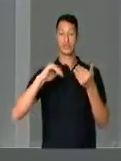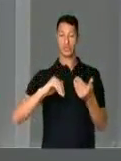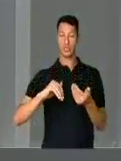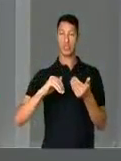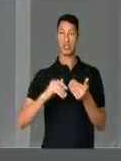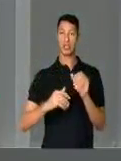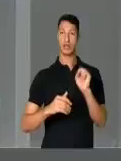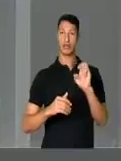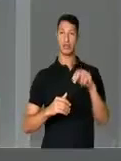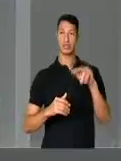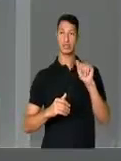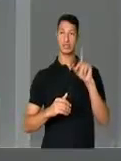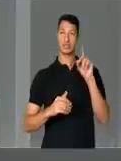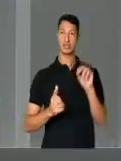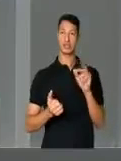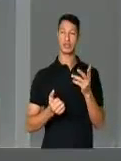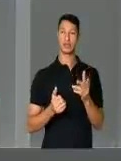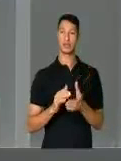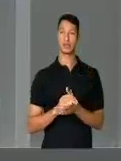o Senado,